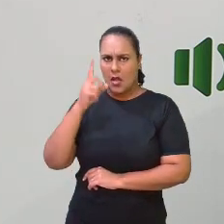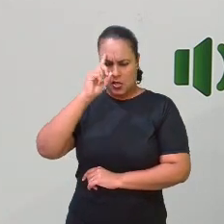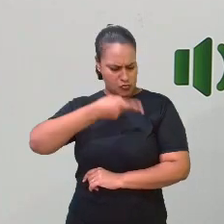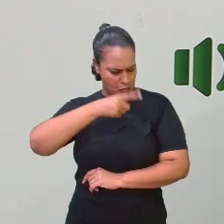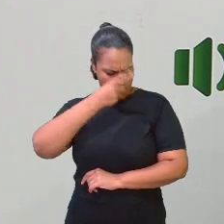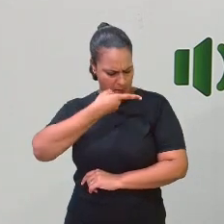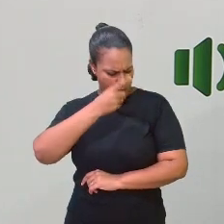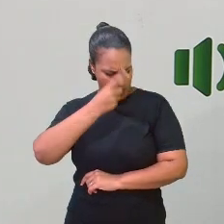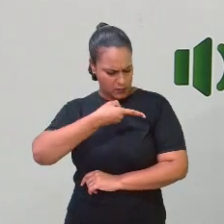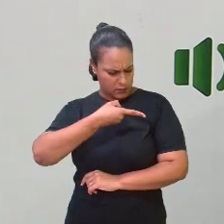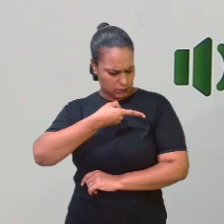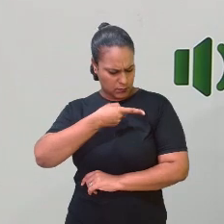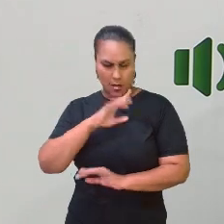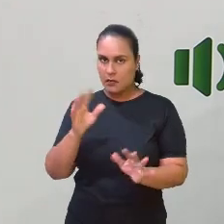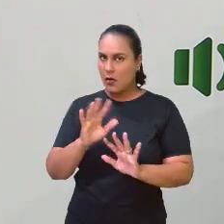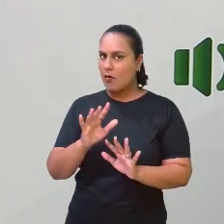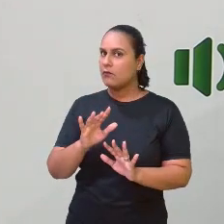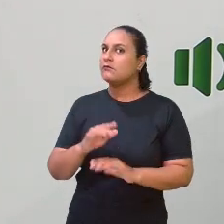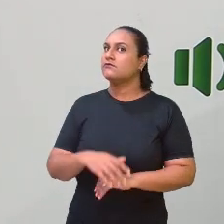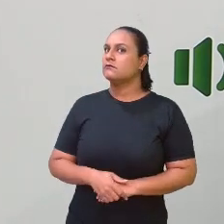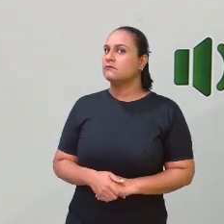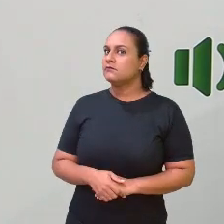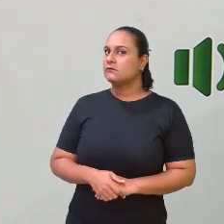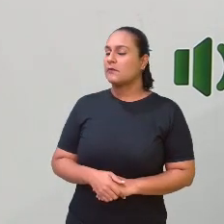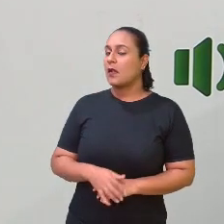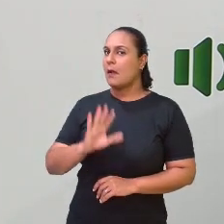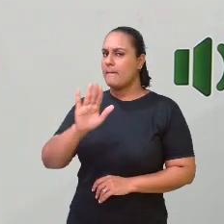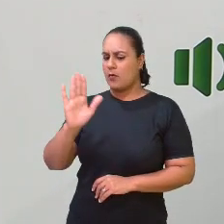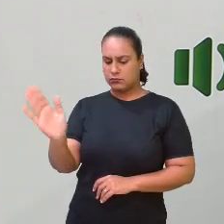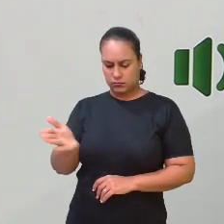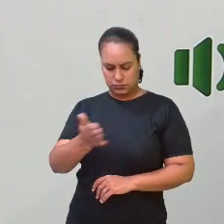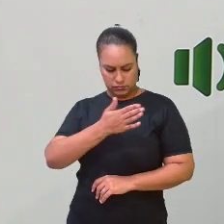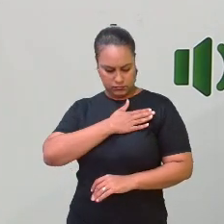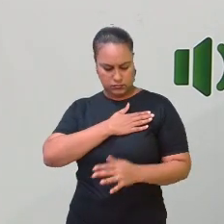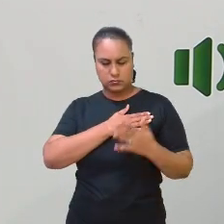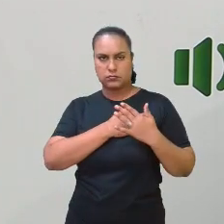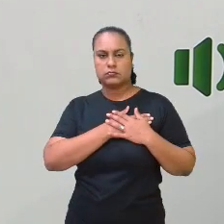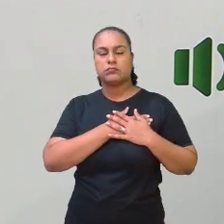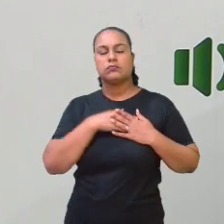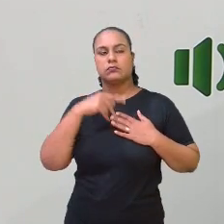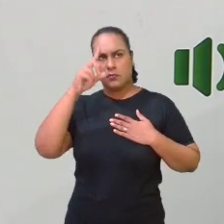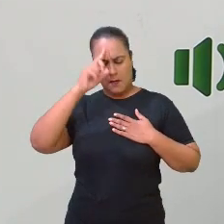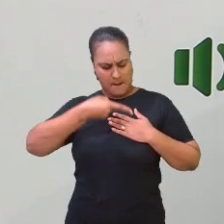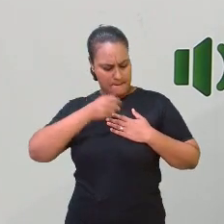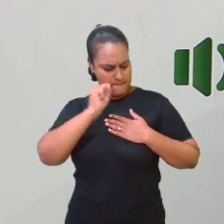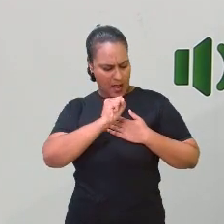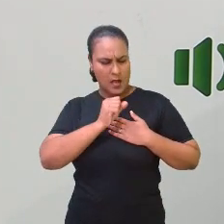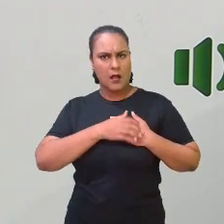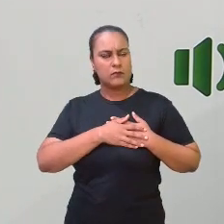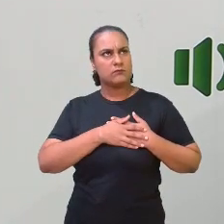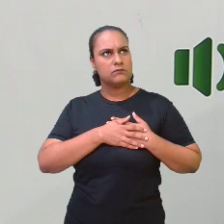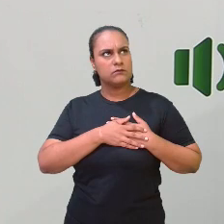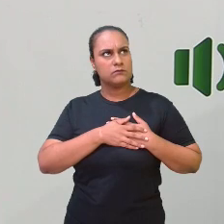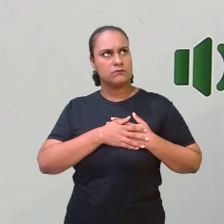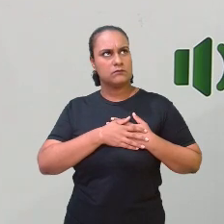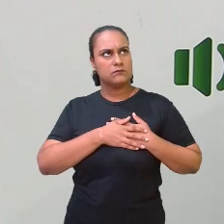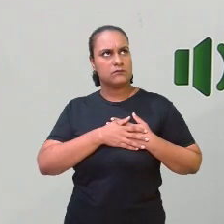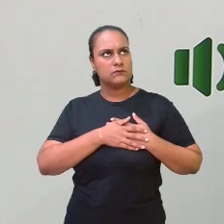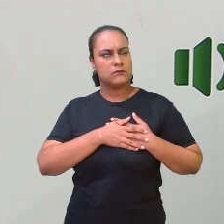humano. Faz esse exercício aí. Bota a mão no teu coração e pede para ele parar.